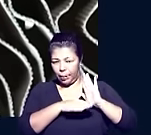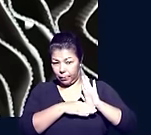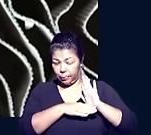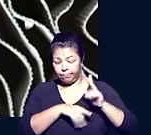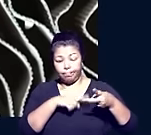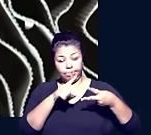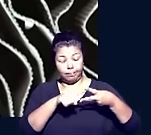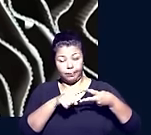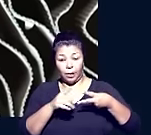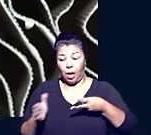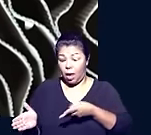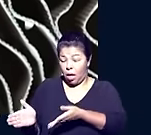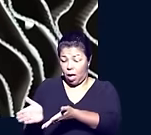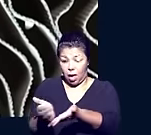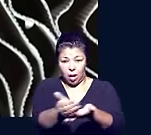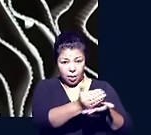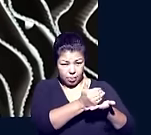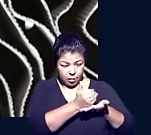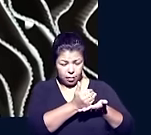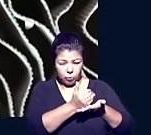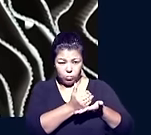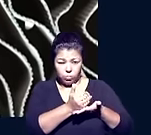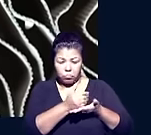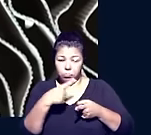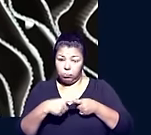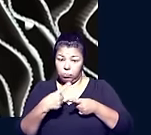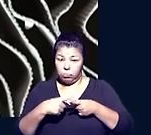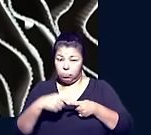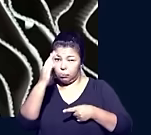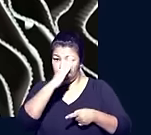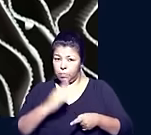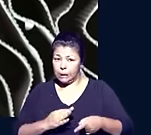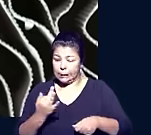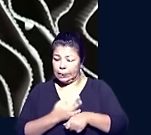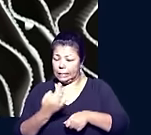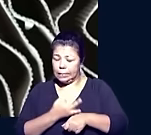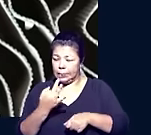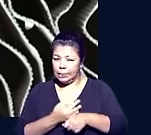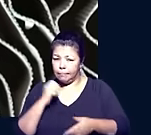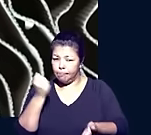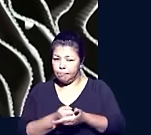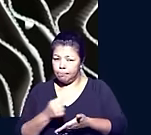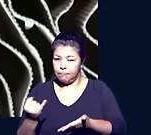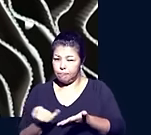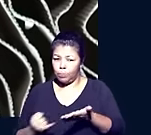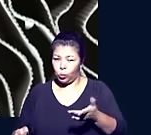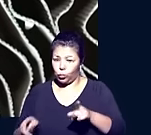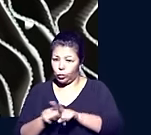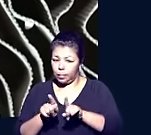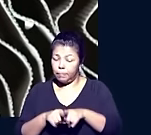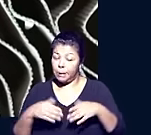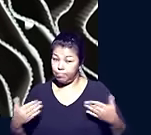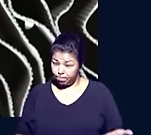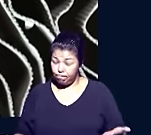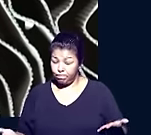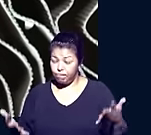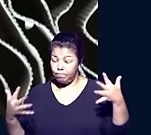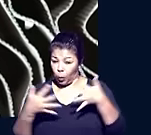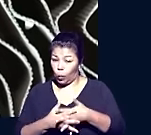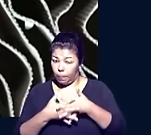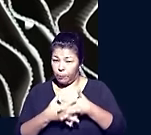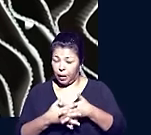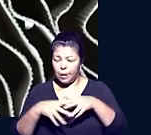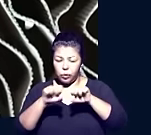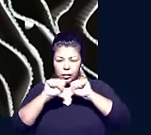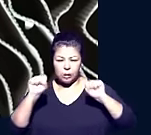arrecadando não é quando é possível o Brasil não aguenta mais pagar imposto tá aí a dificuldade que é o nosso sistema a a